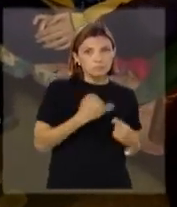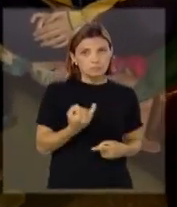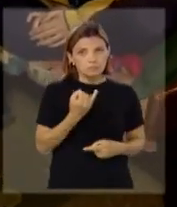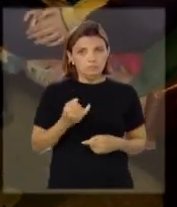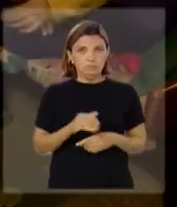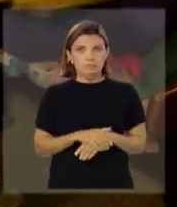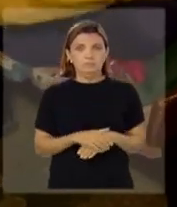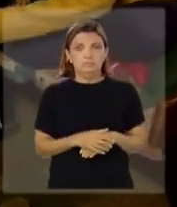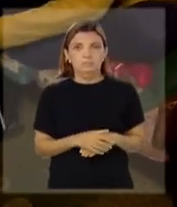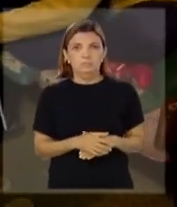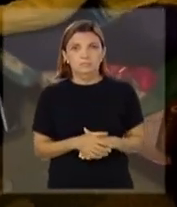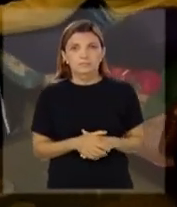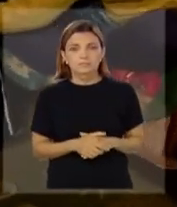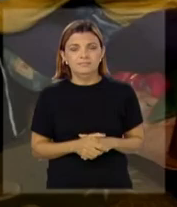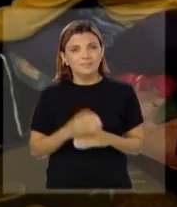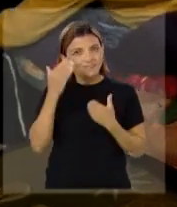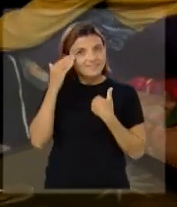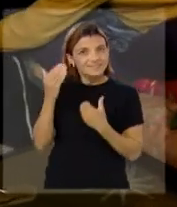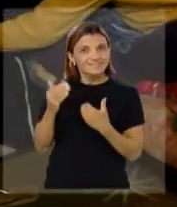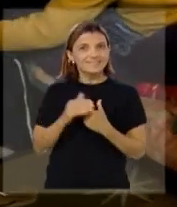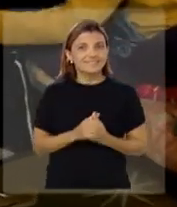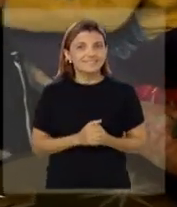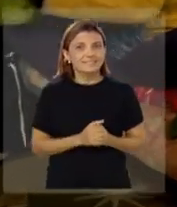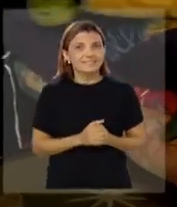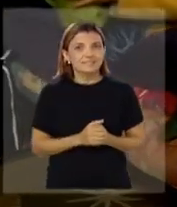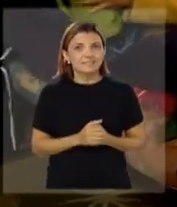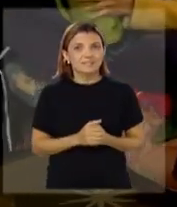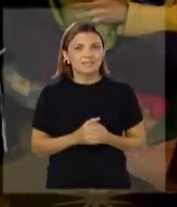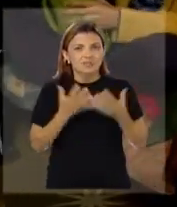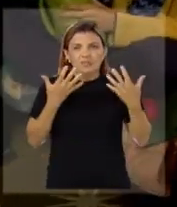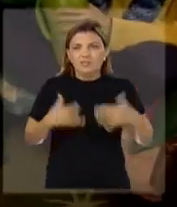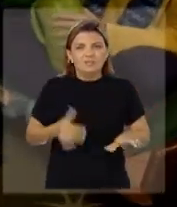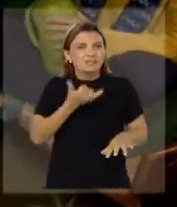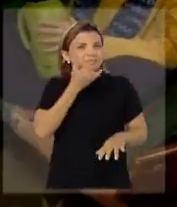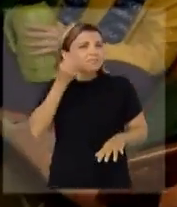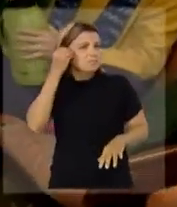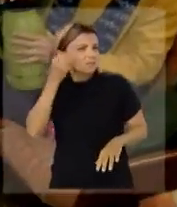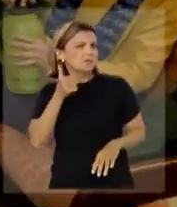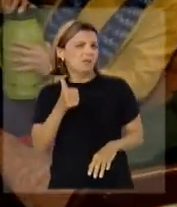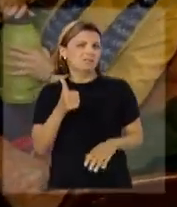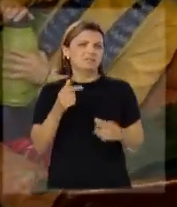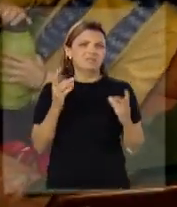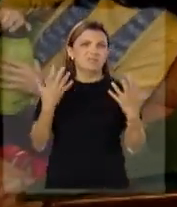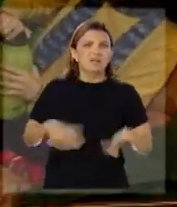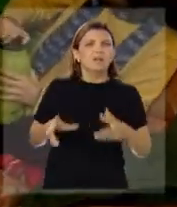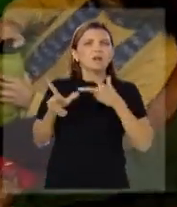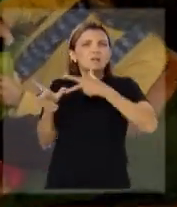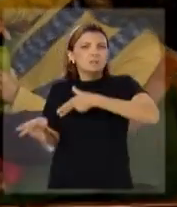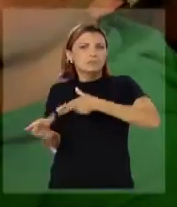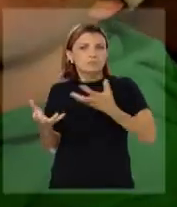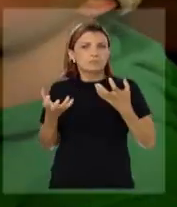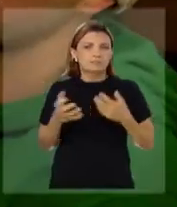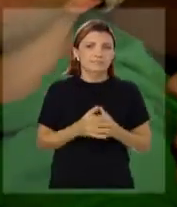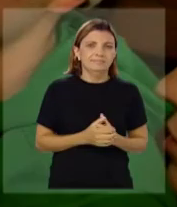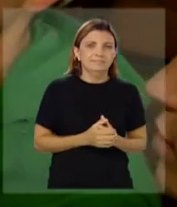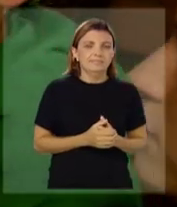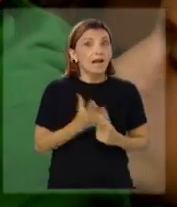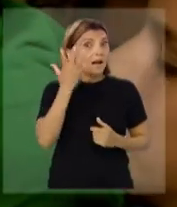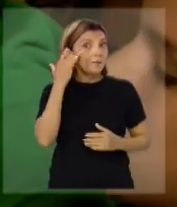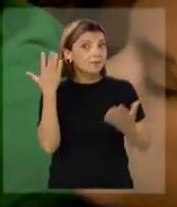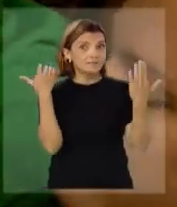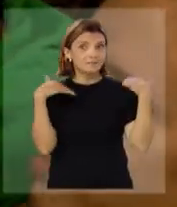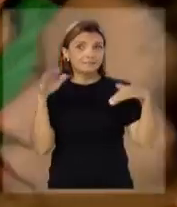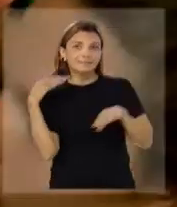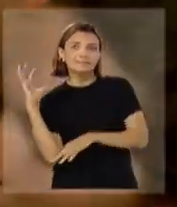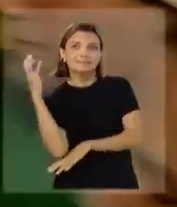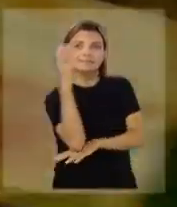passa pro próximo. Não, obrigada. Pra mim já tem. Ah, pra mim também não. A experiência foi ótima, mas eu quero dormir. Vamos porque amanhã tem